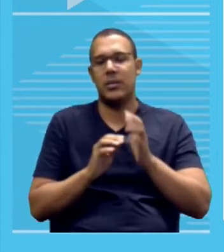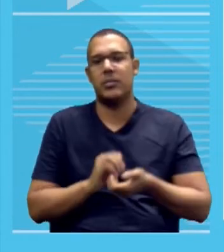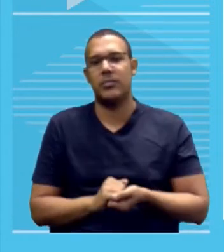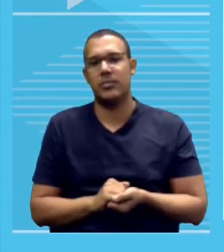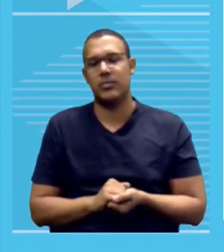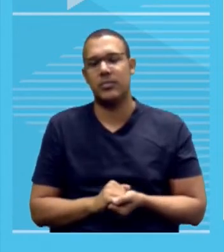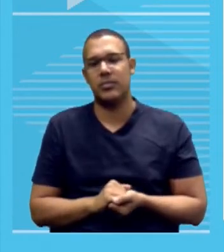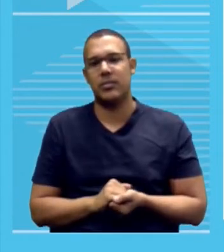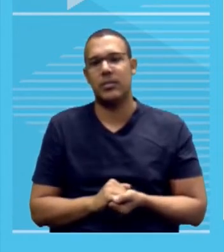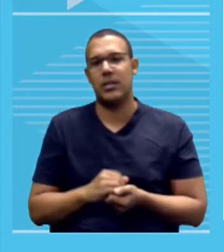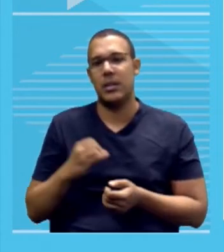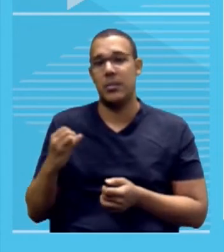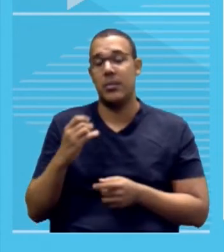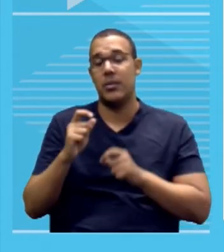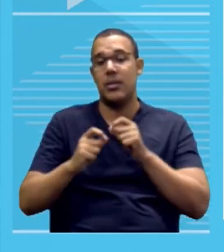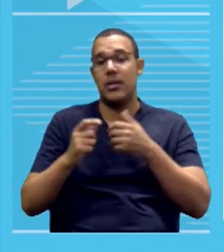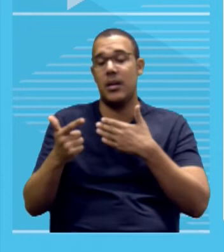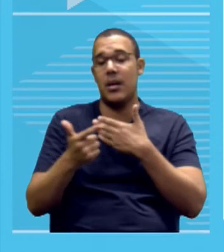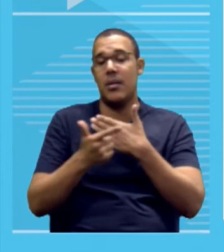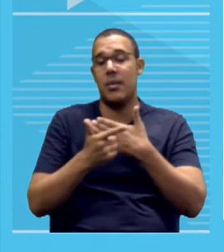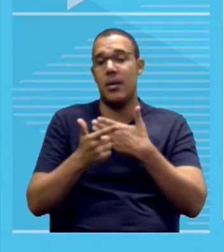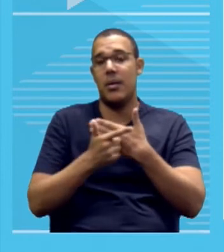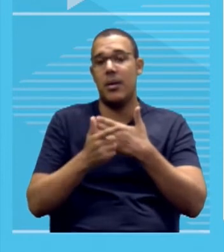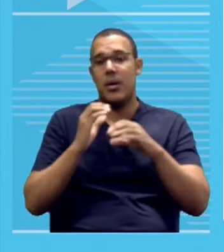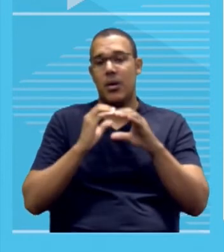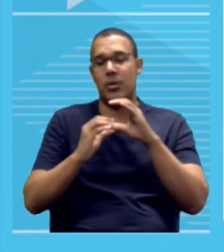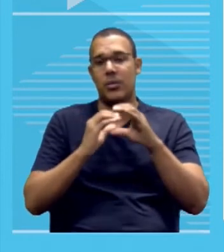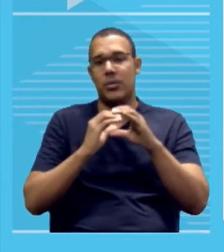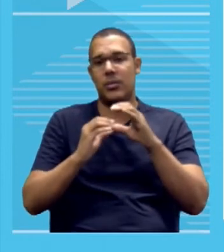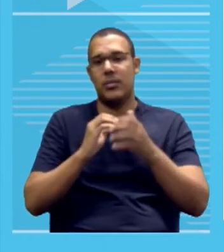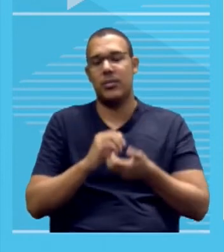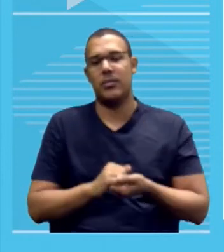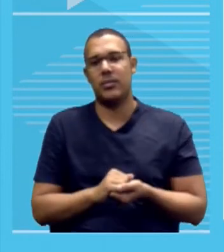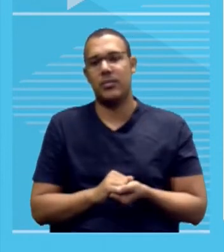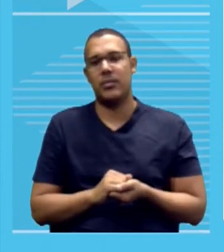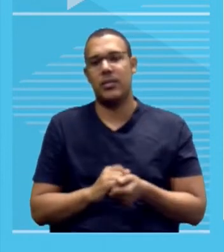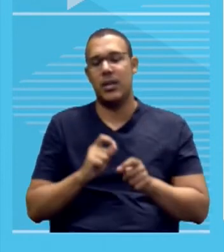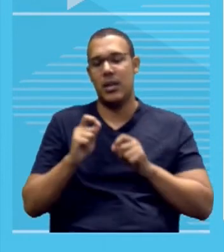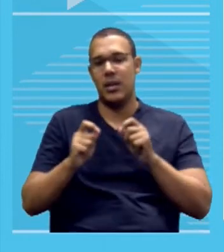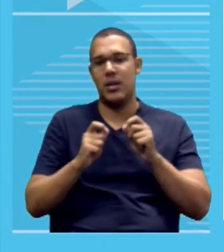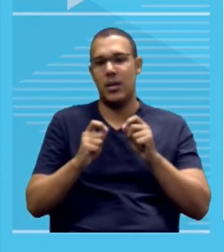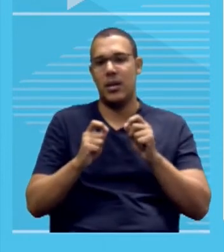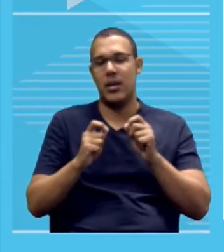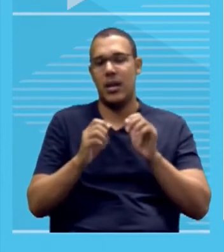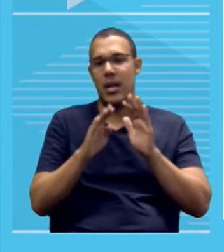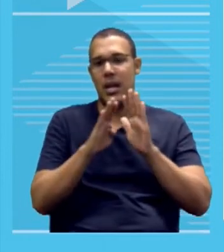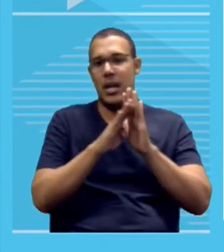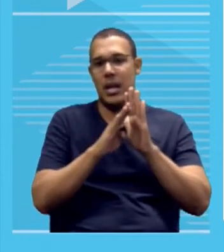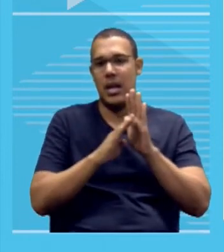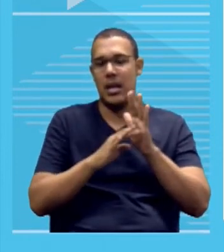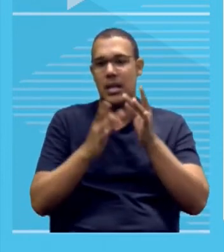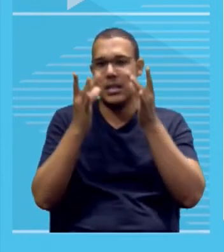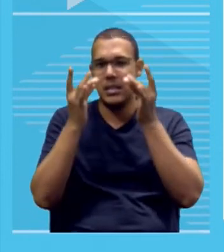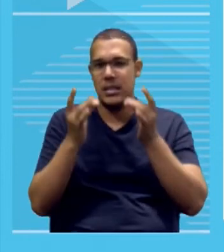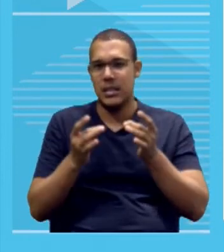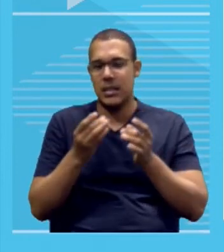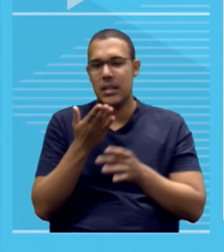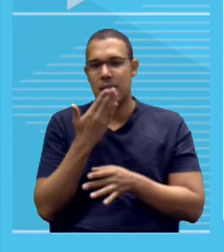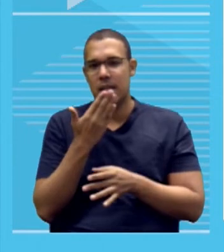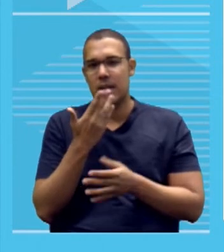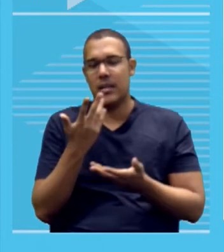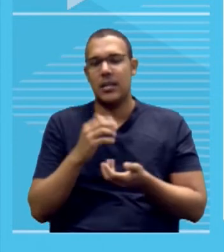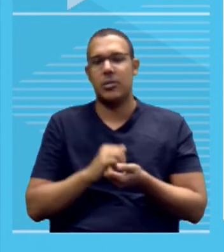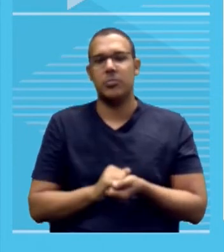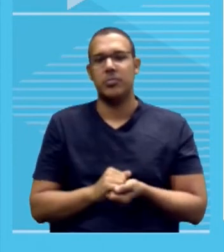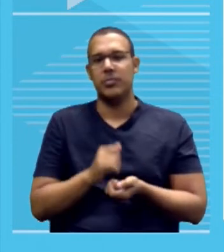a função comunicativa é a função do cardápio gente é descrever cada um dos alimentos né se você for atrás